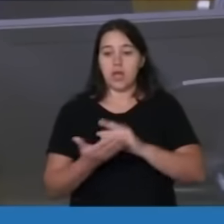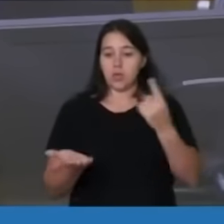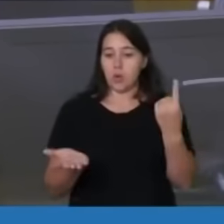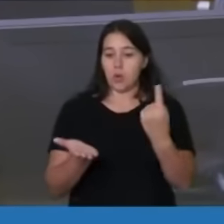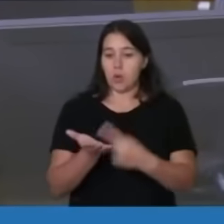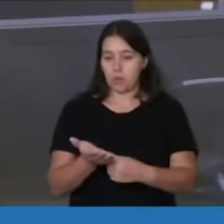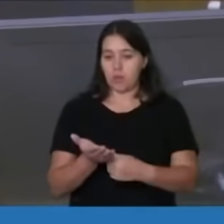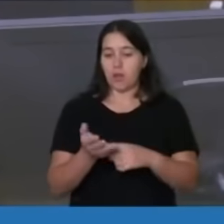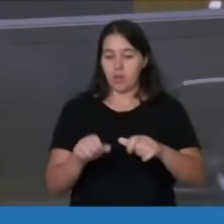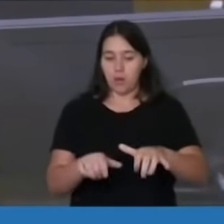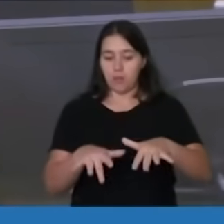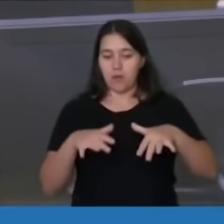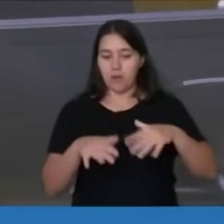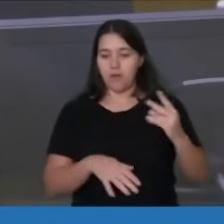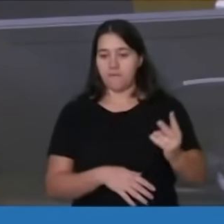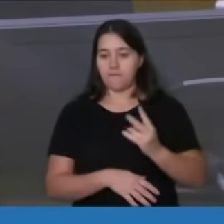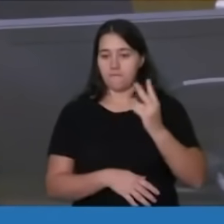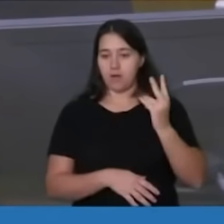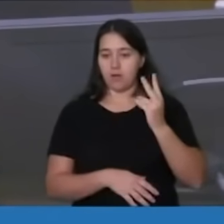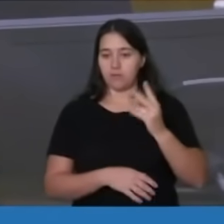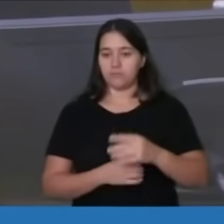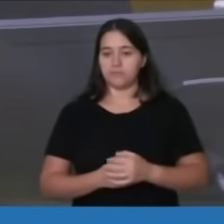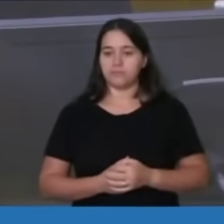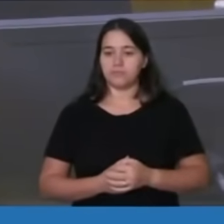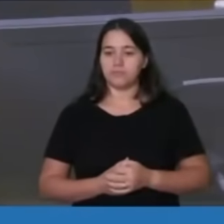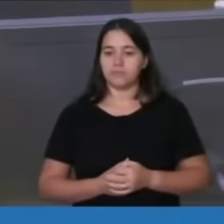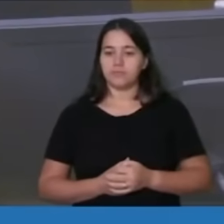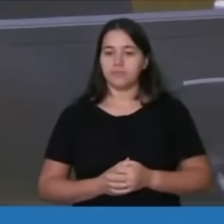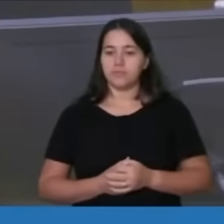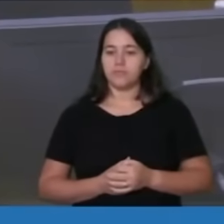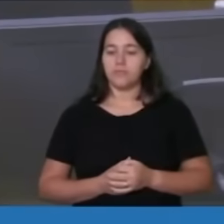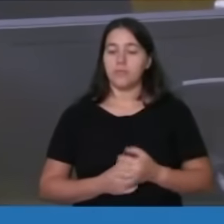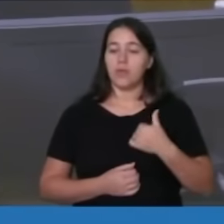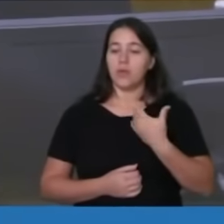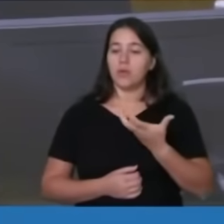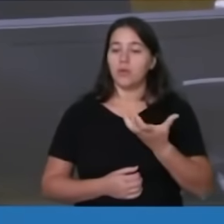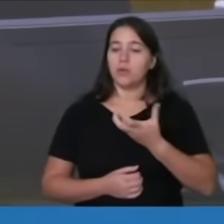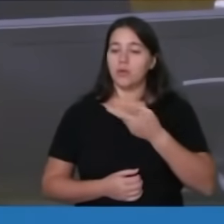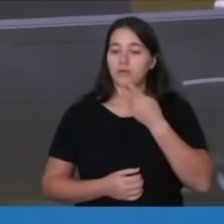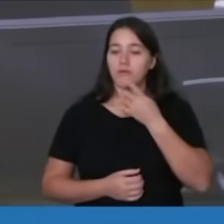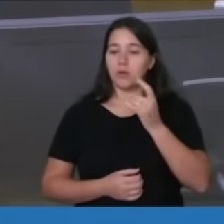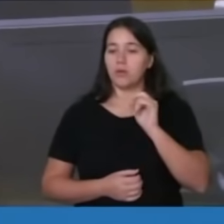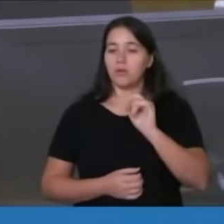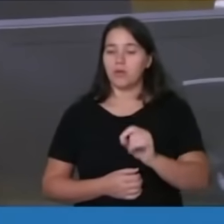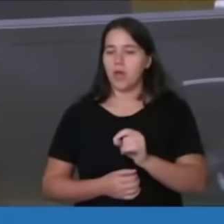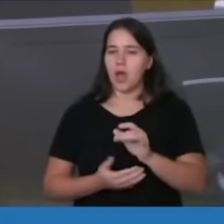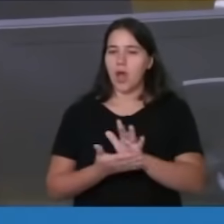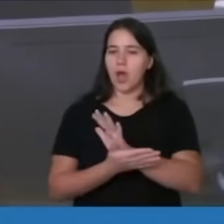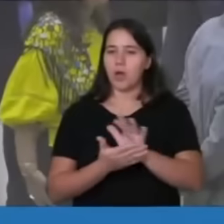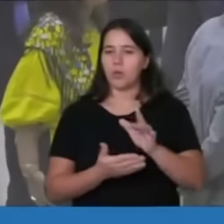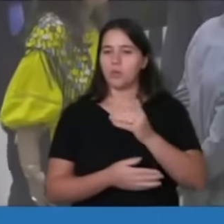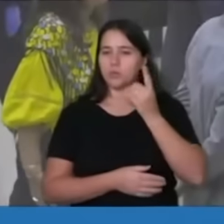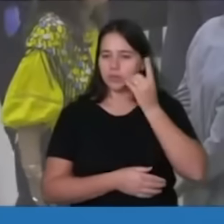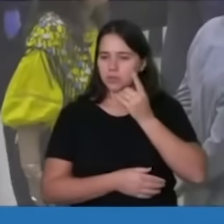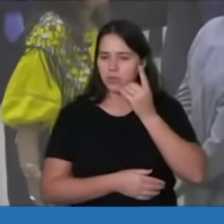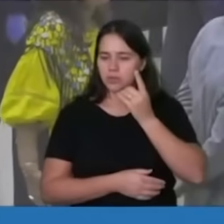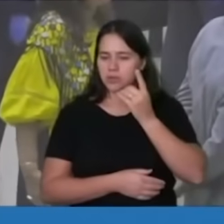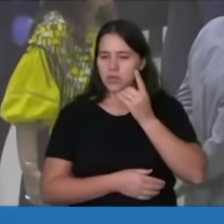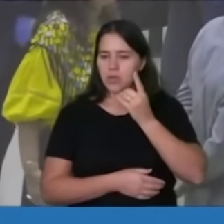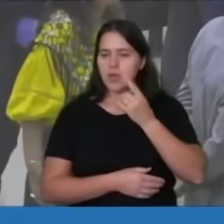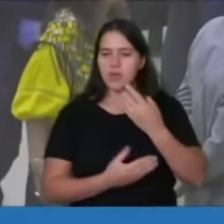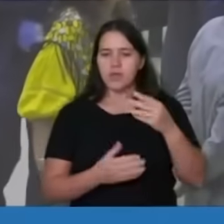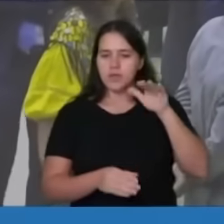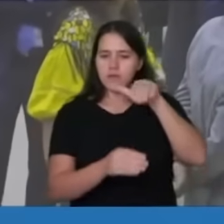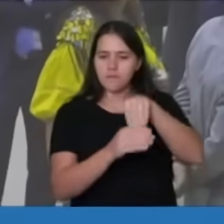plenário em relação a um valor que seja o meio termo disso, eu quero dizer àqueles deputados que votam pelo 5 bi, que eu respeito